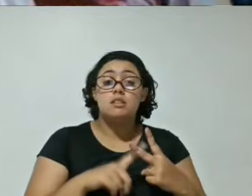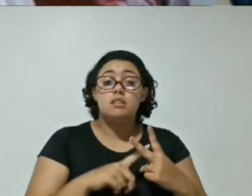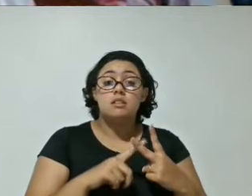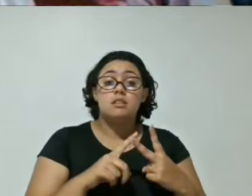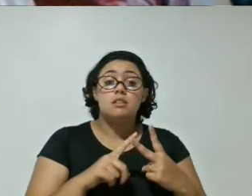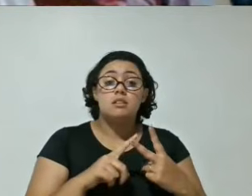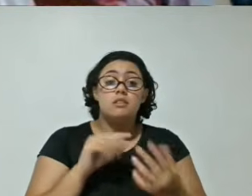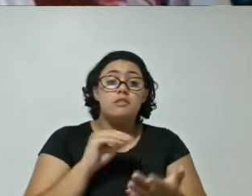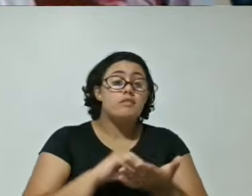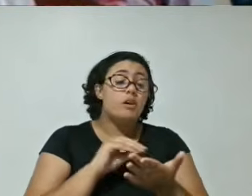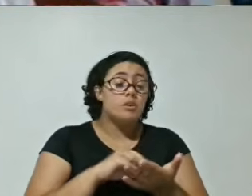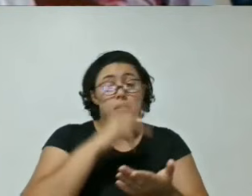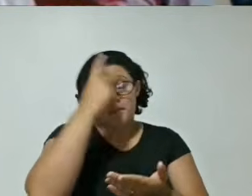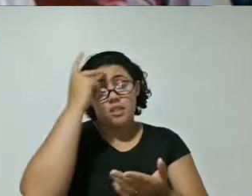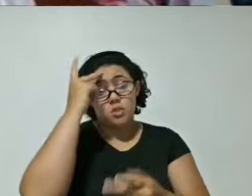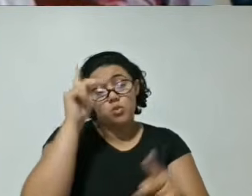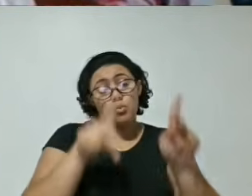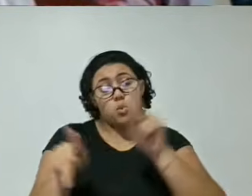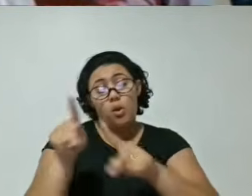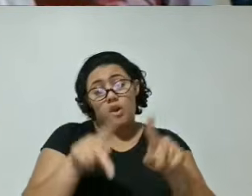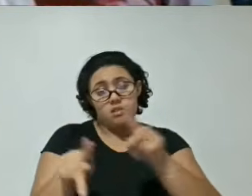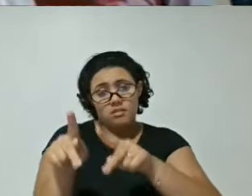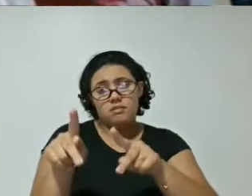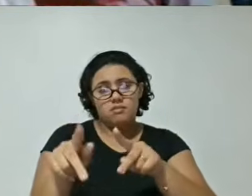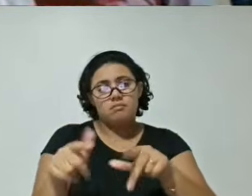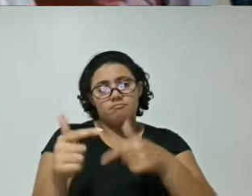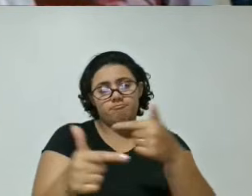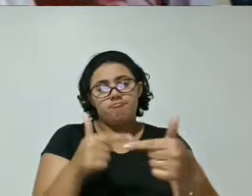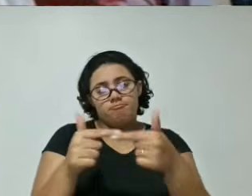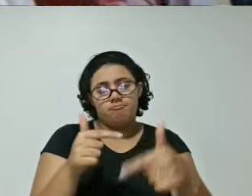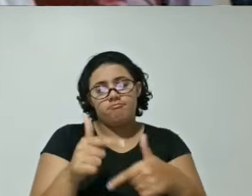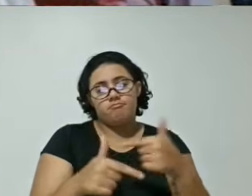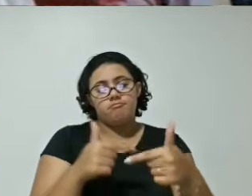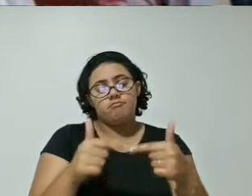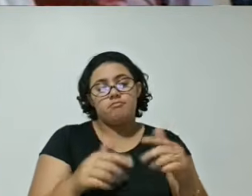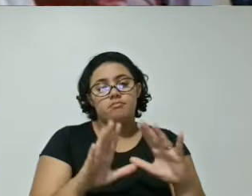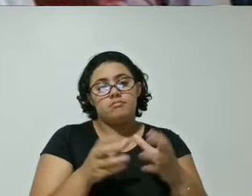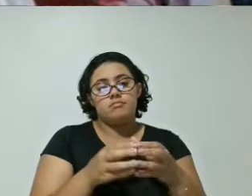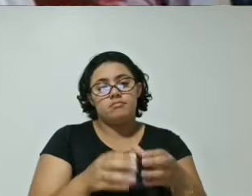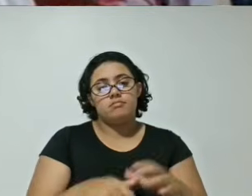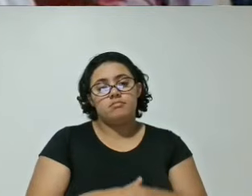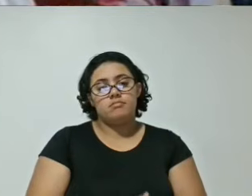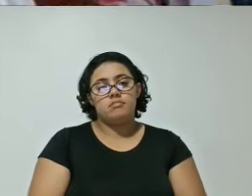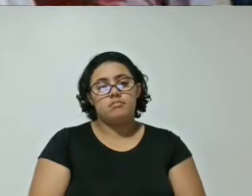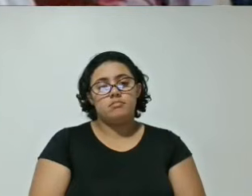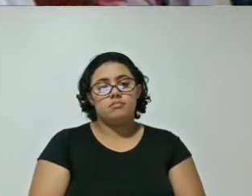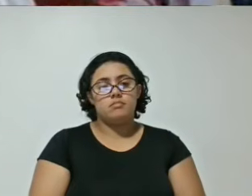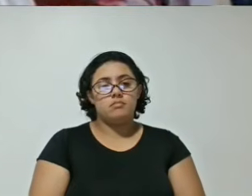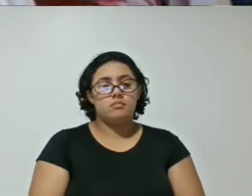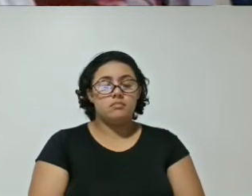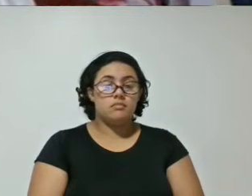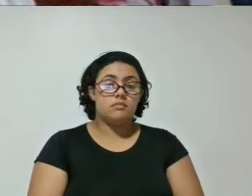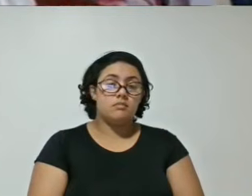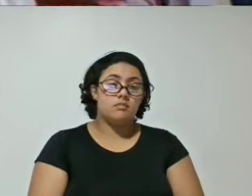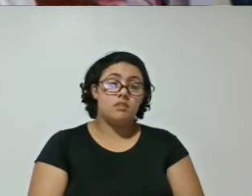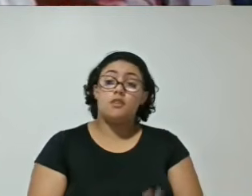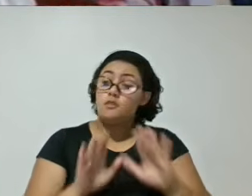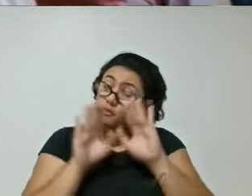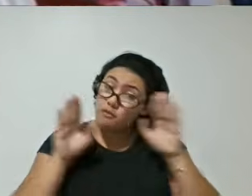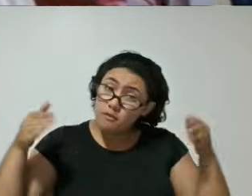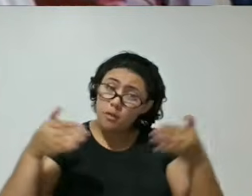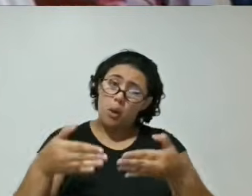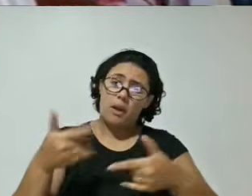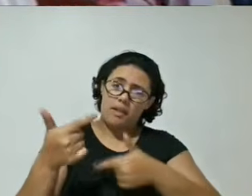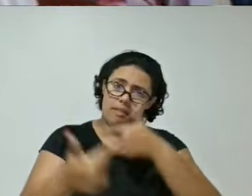de pessoal, pela ausência de pessoal, né, que fosse ali focado naquele trabalho.